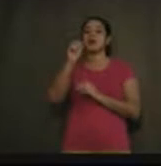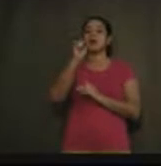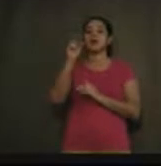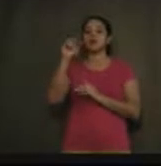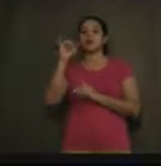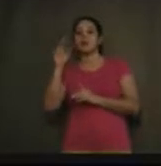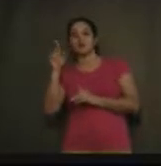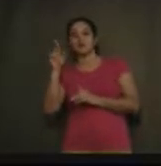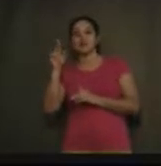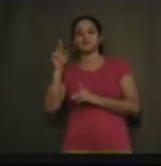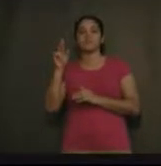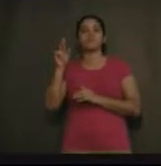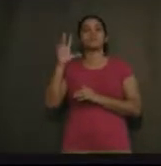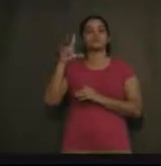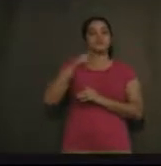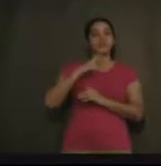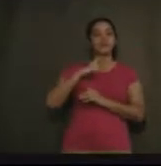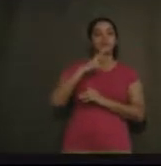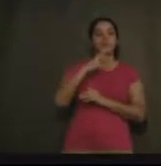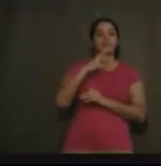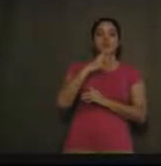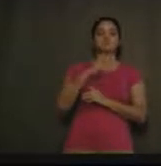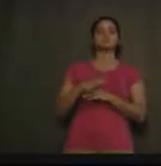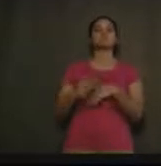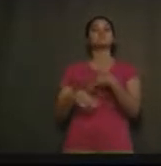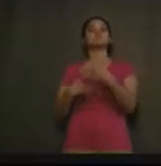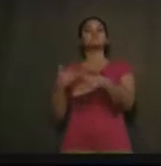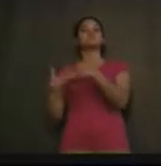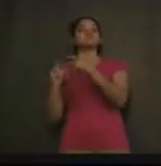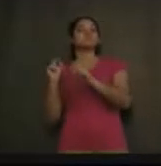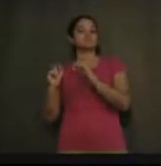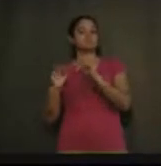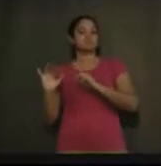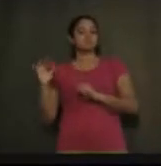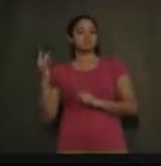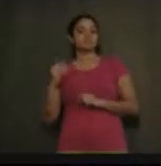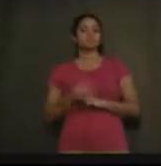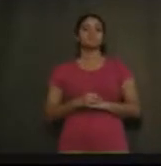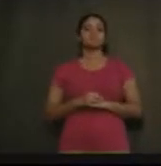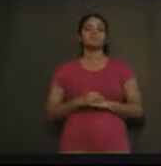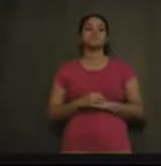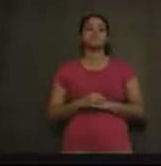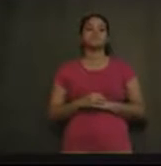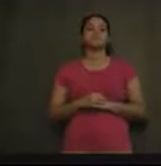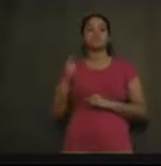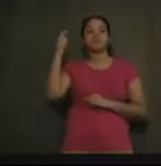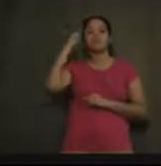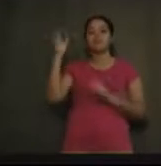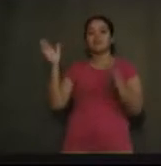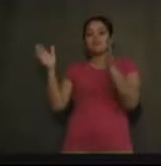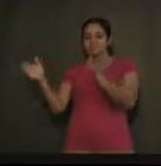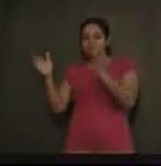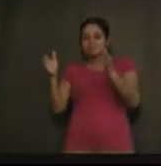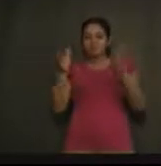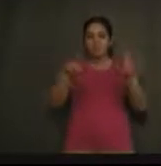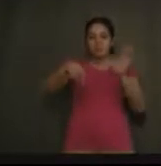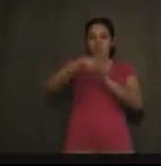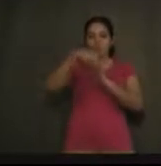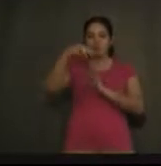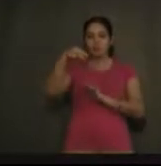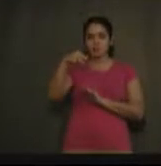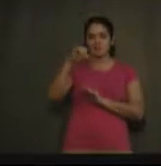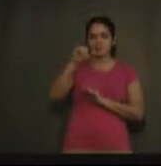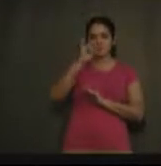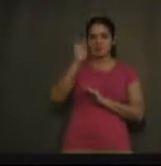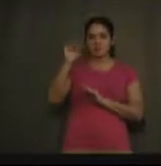teoremas. Então, quando Poincaré chega e diz, nessas condições a série de Lindsay converge e a prova é essa,